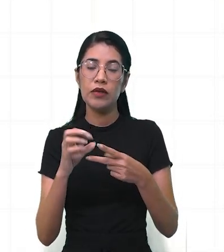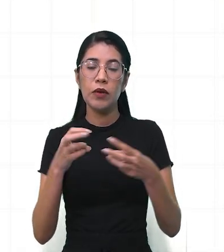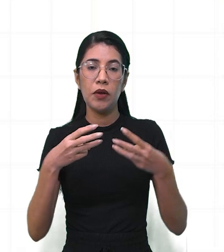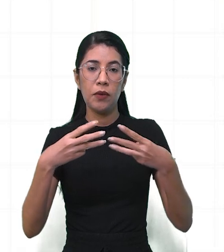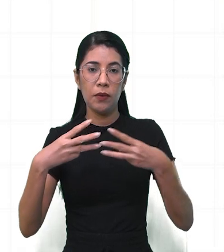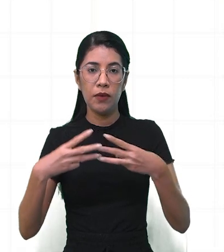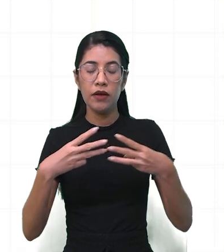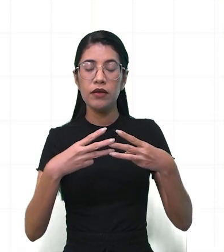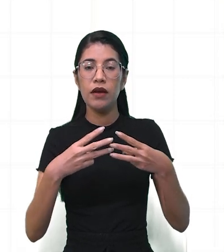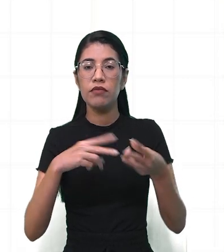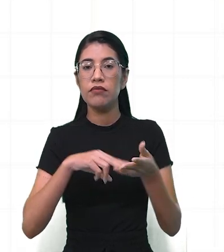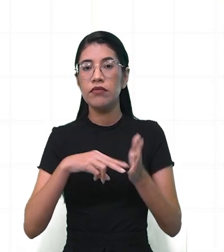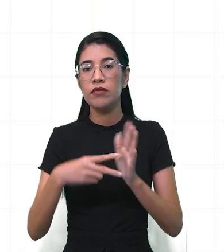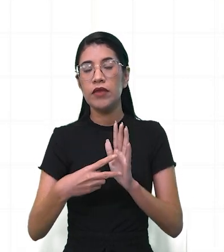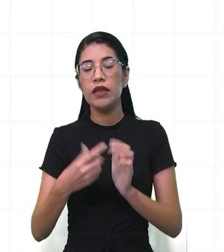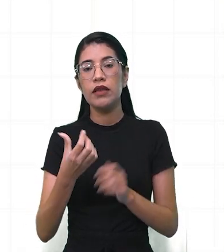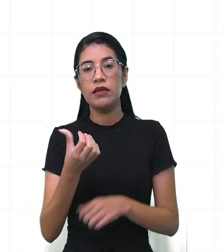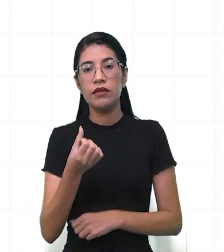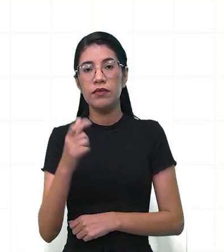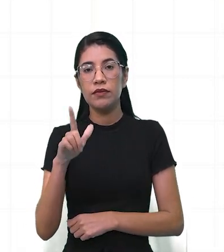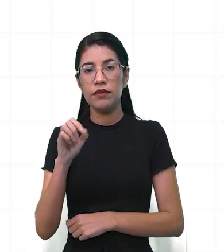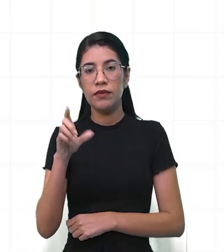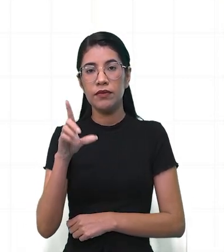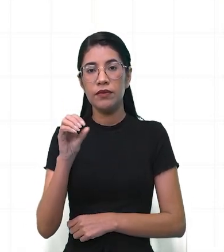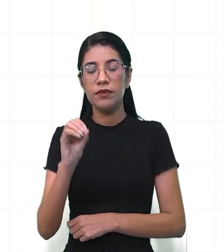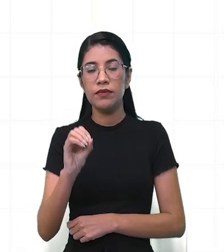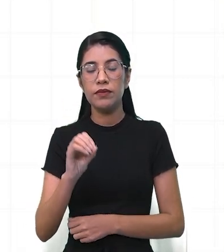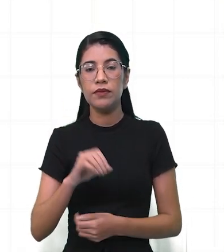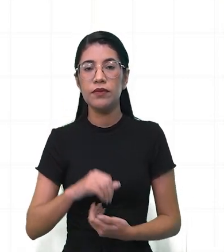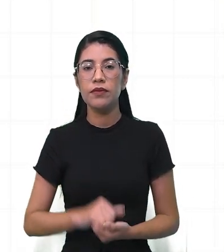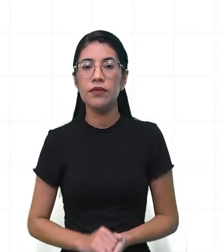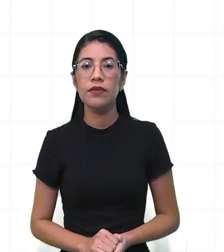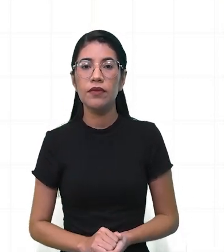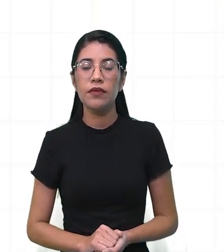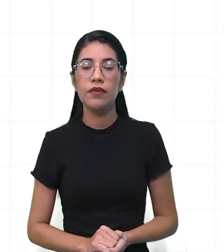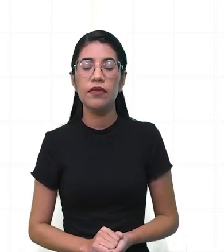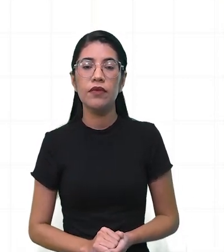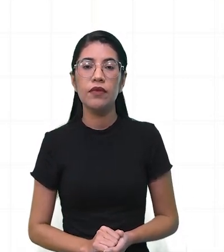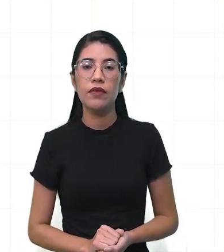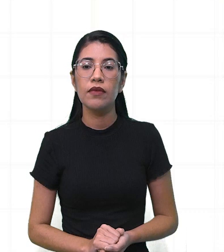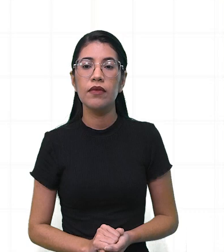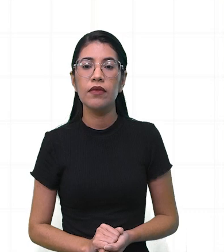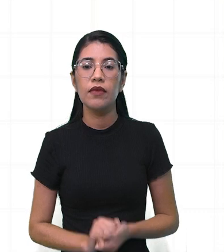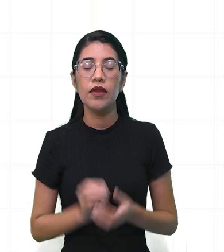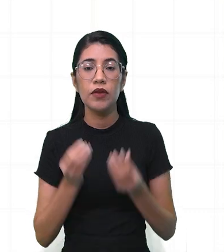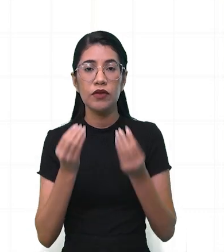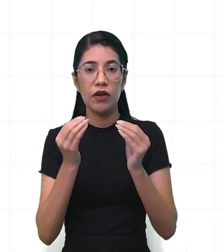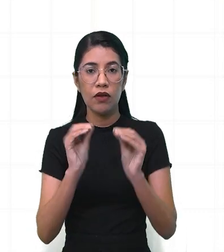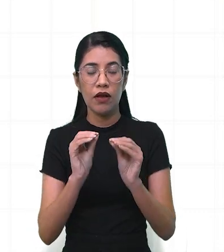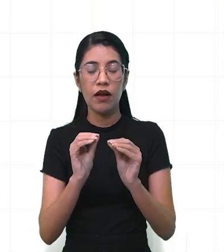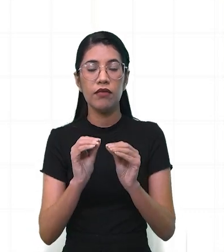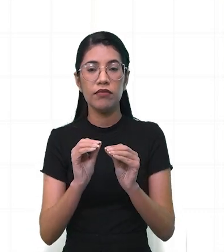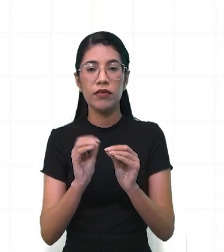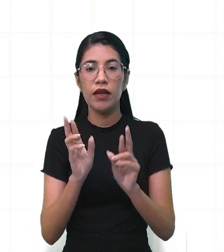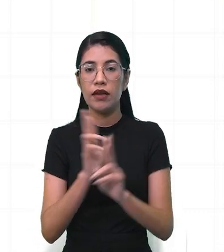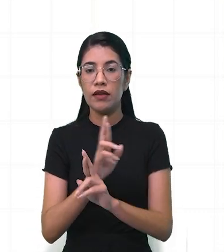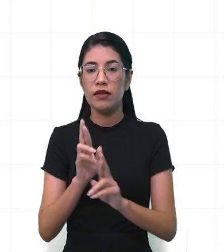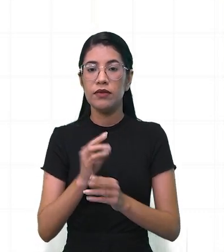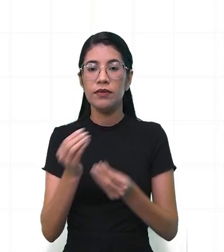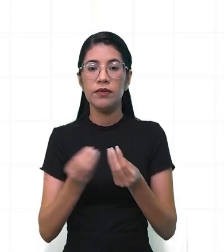hexágono, significa que ele possui 6 lados. Então, vamos colocar aqui na nossa relação. O